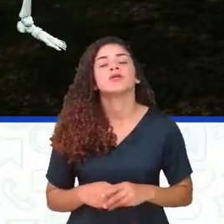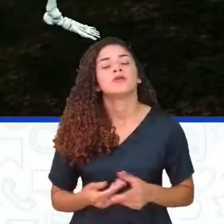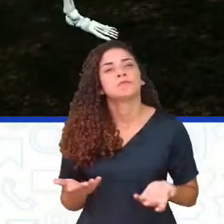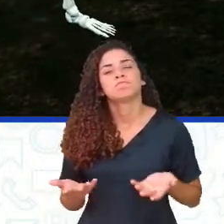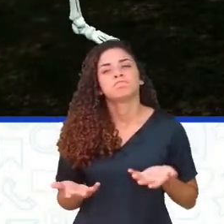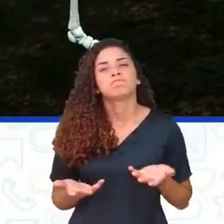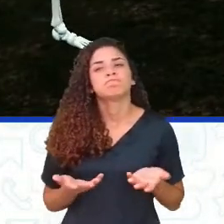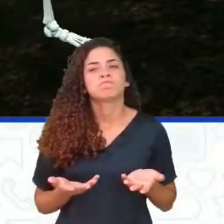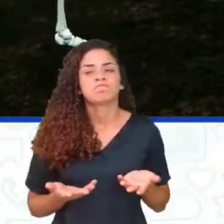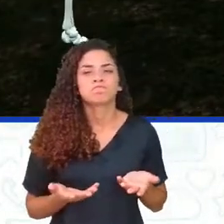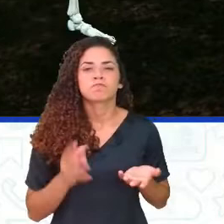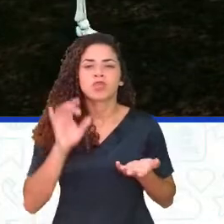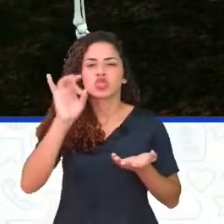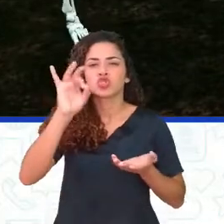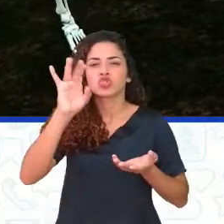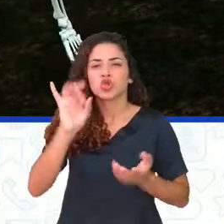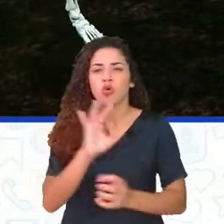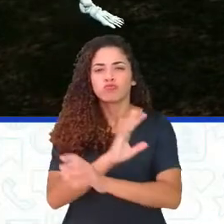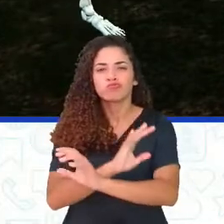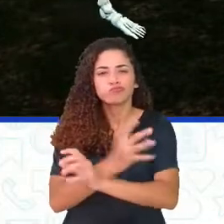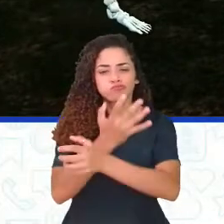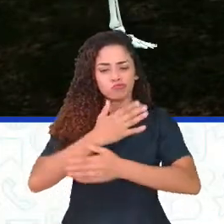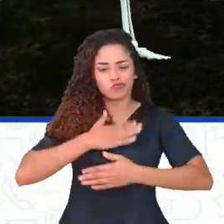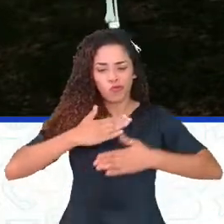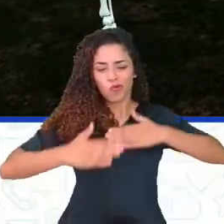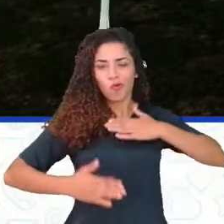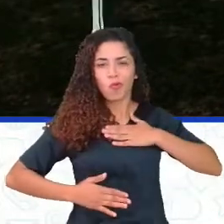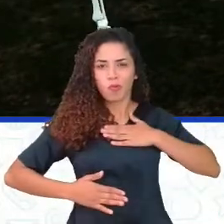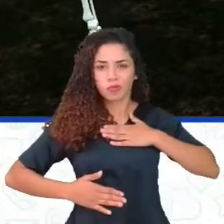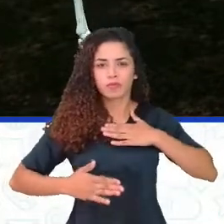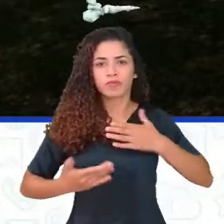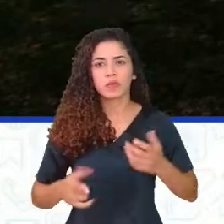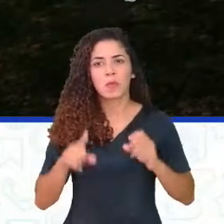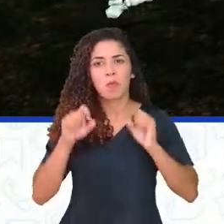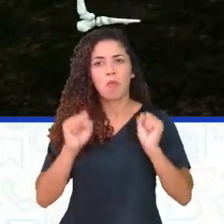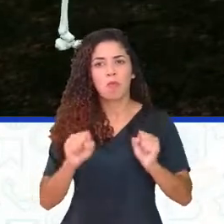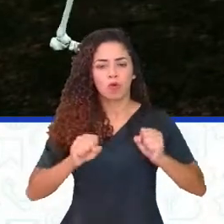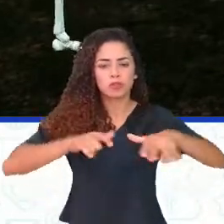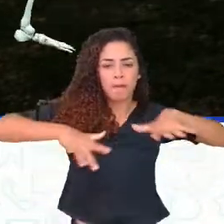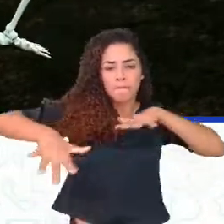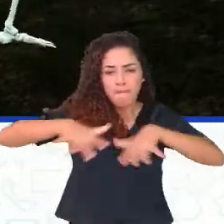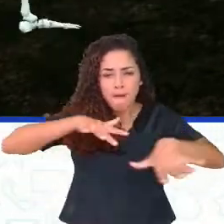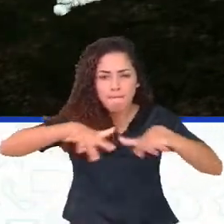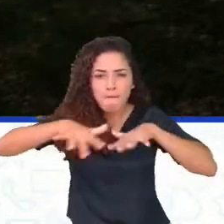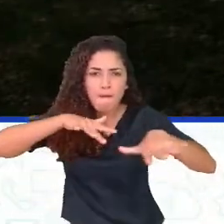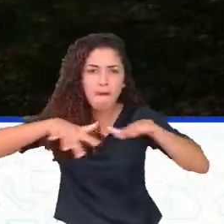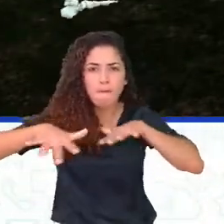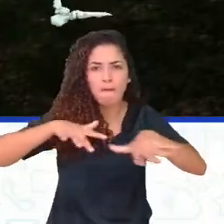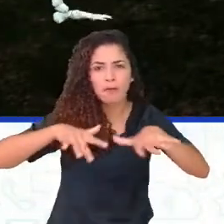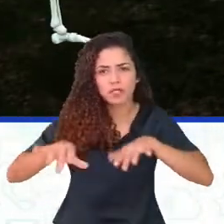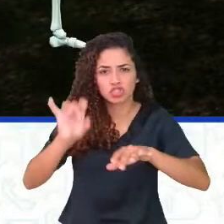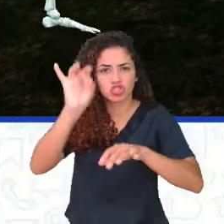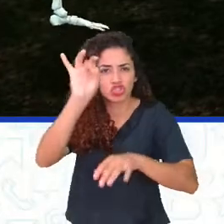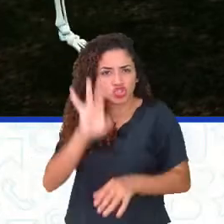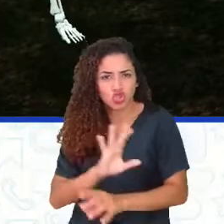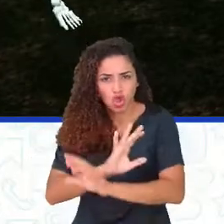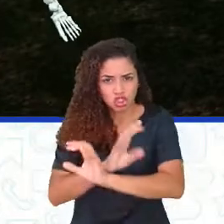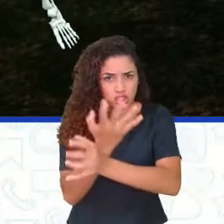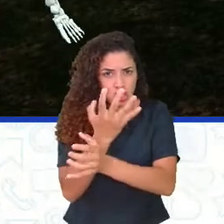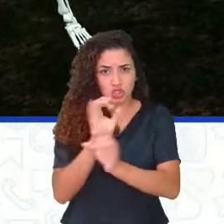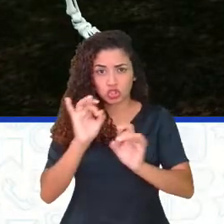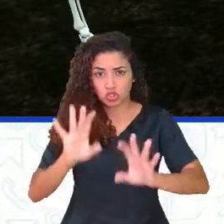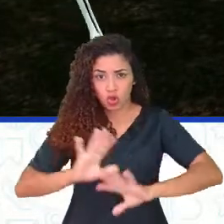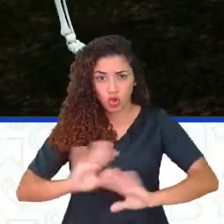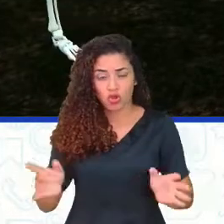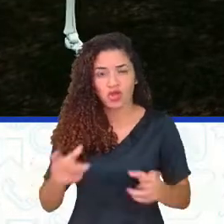Será que só o esqueleto, ele pode, fazer todo esse movimento? Só a questão do esqueleto, como